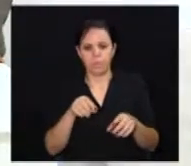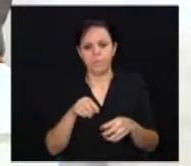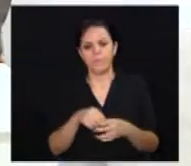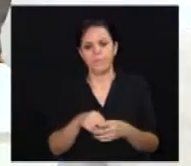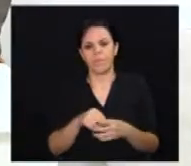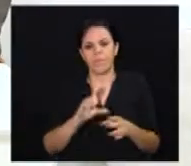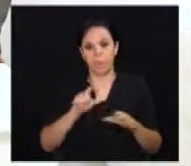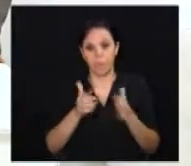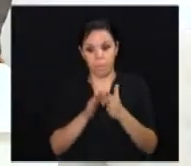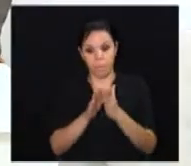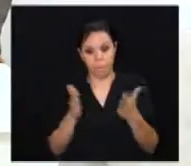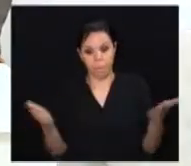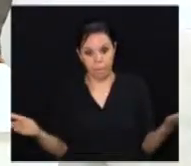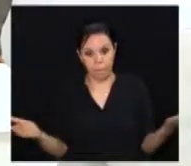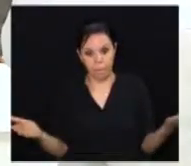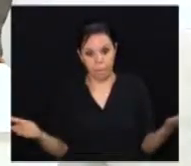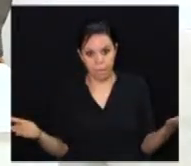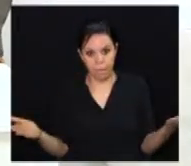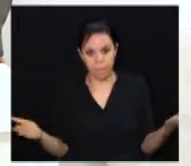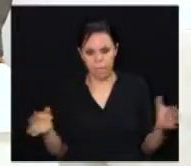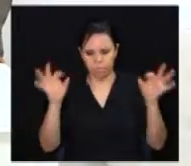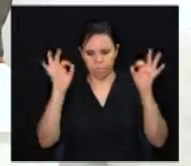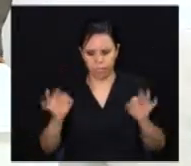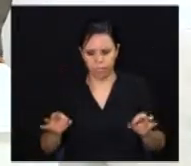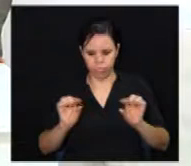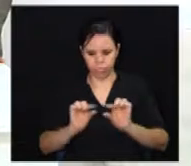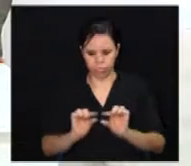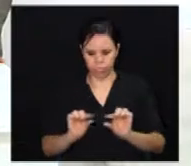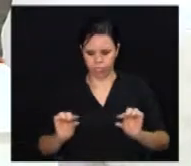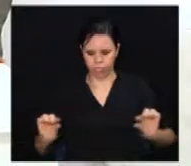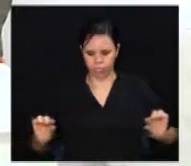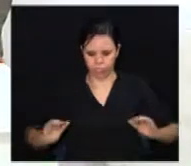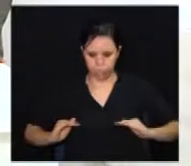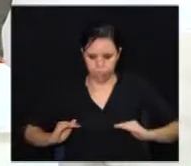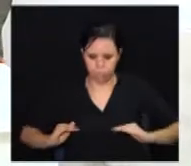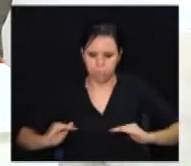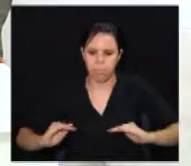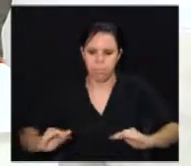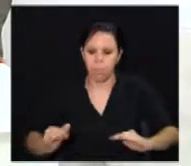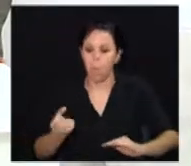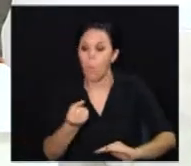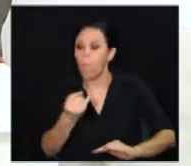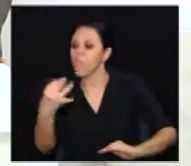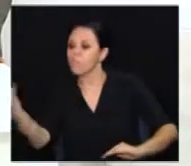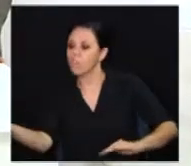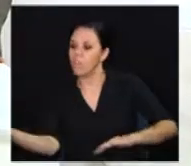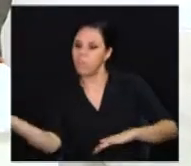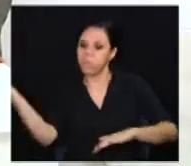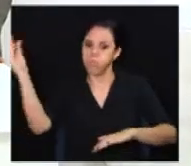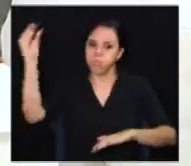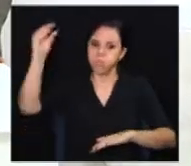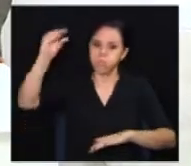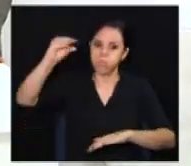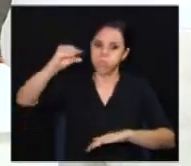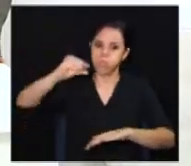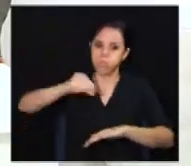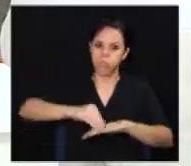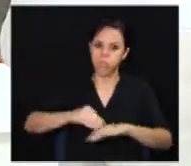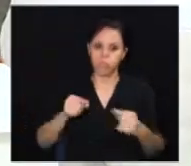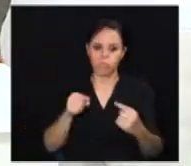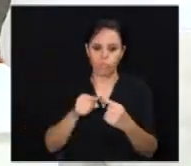estando aberta já na espessura correta, a gente só tem que colocar a quantidade desejada de acordo com